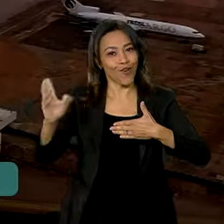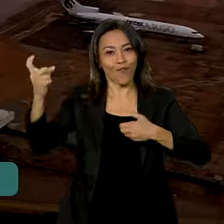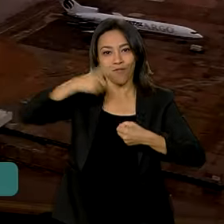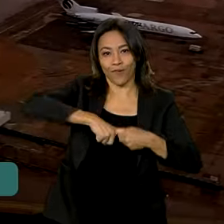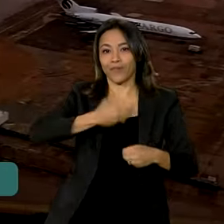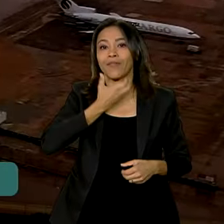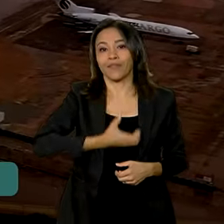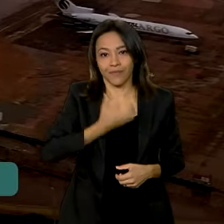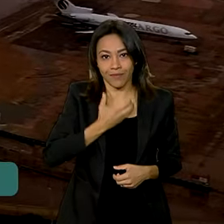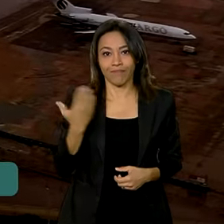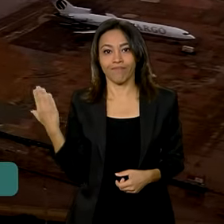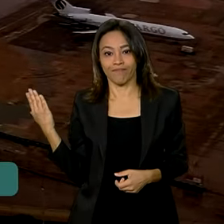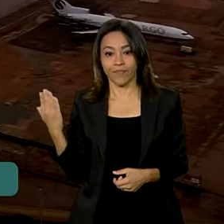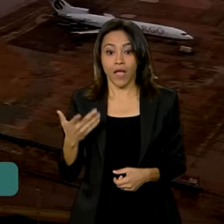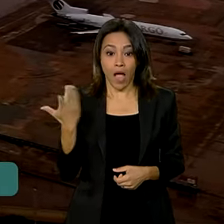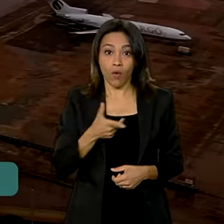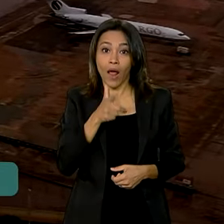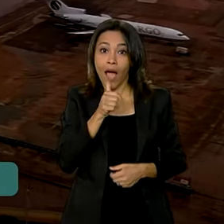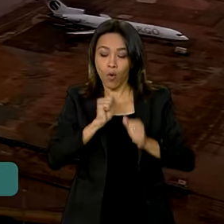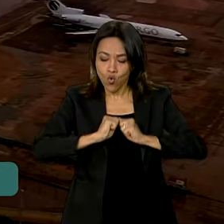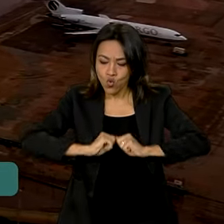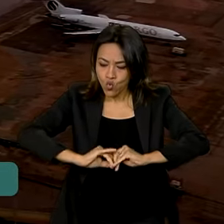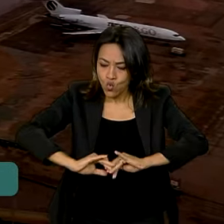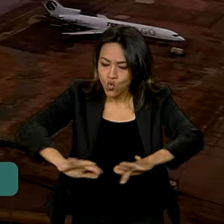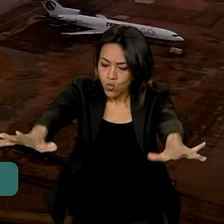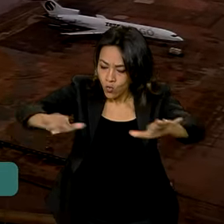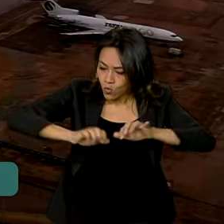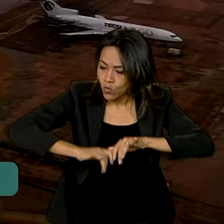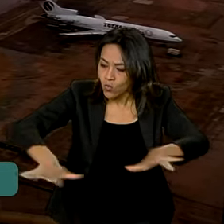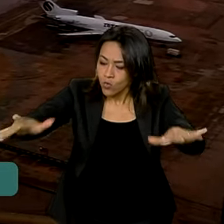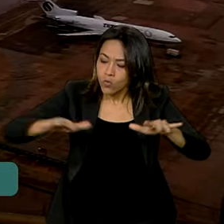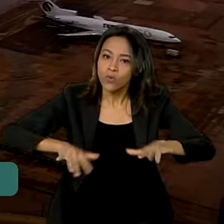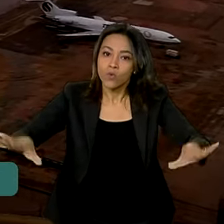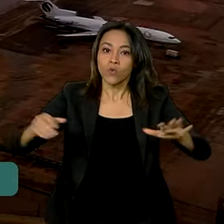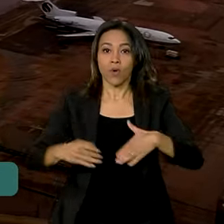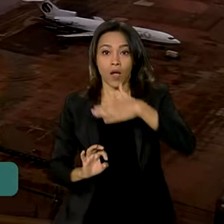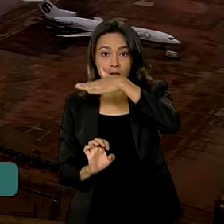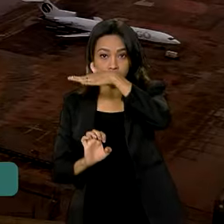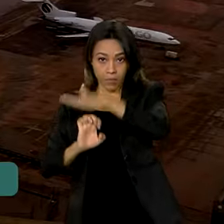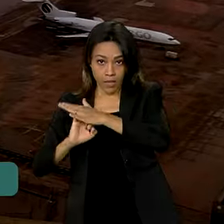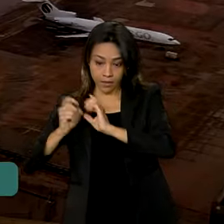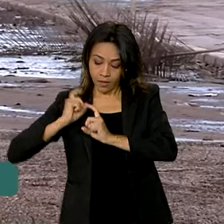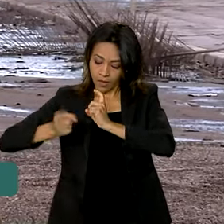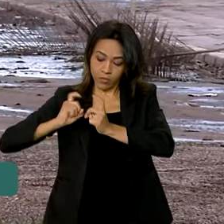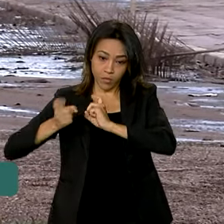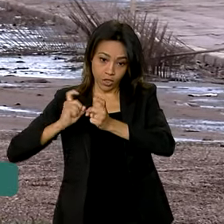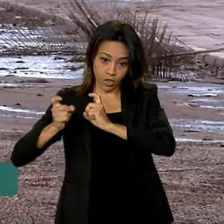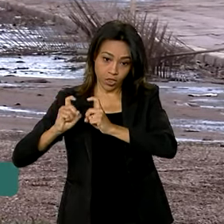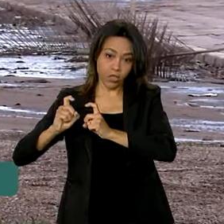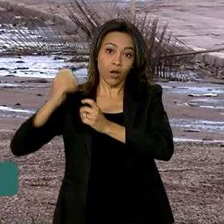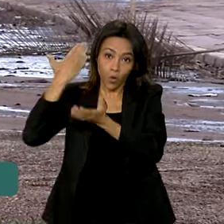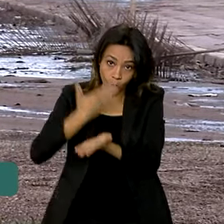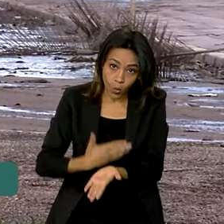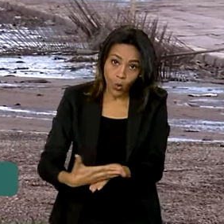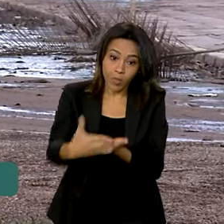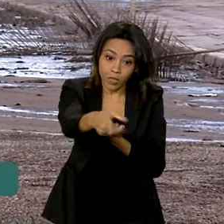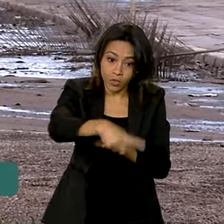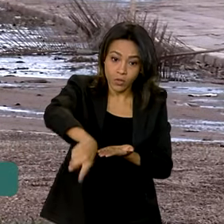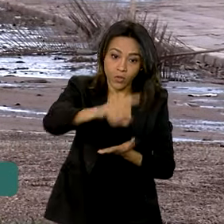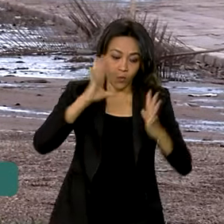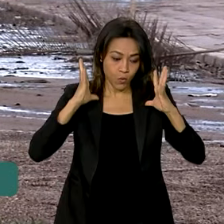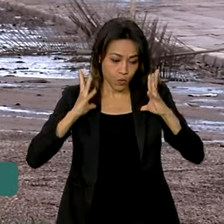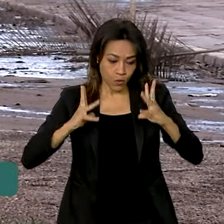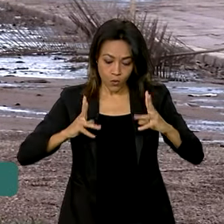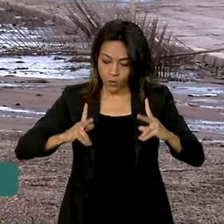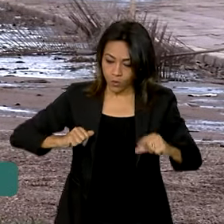dezembro. Com o recuo da água nessa semana, a concessionária que administra o aeroporto, a Fraport, iniciou o processo de